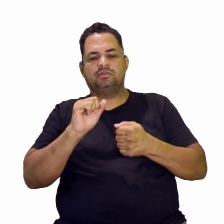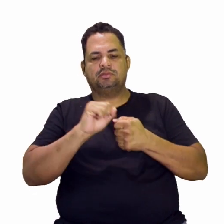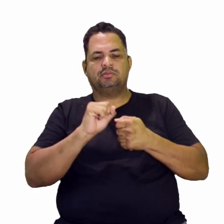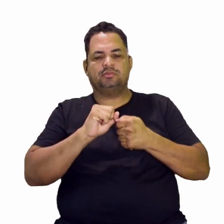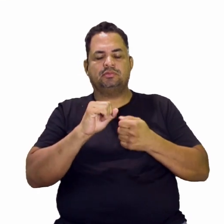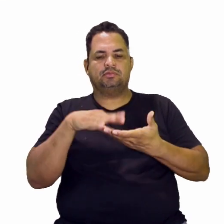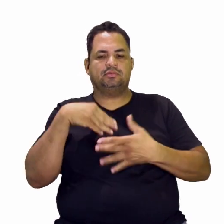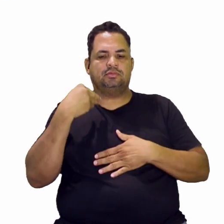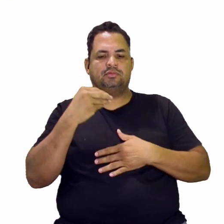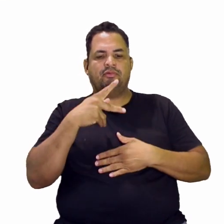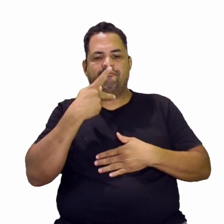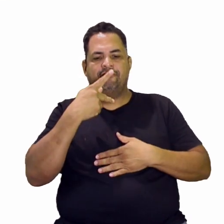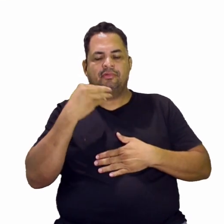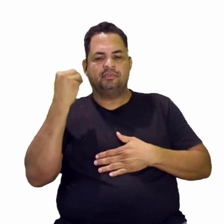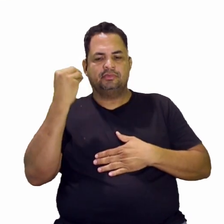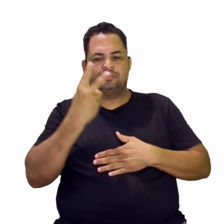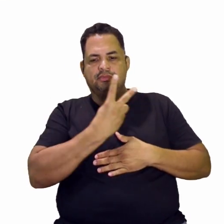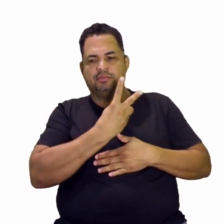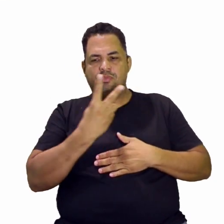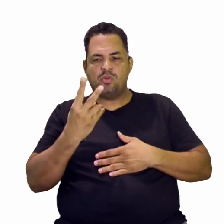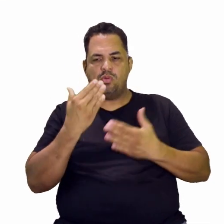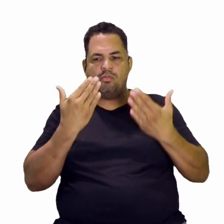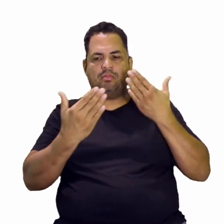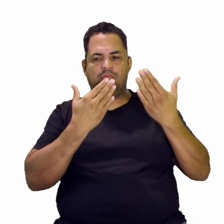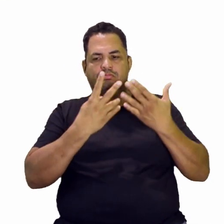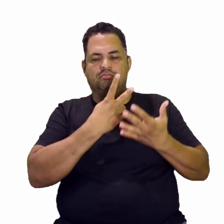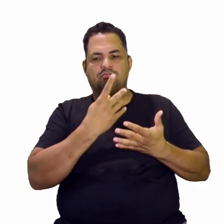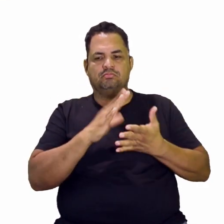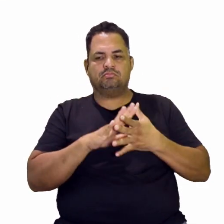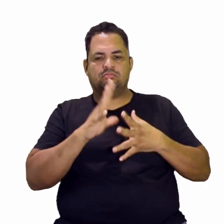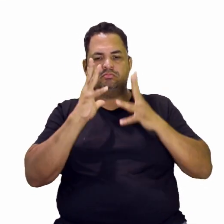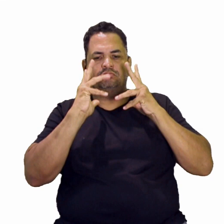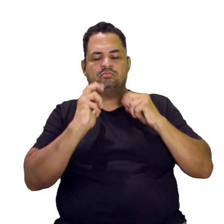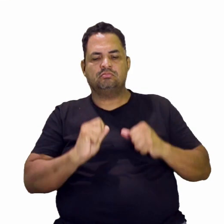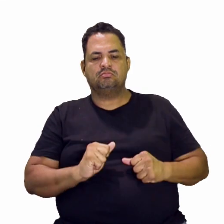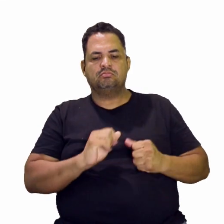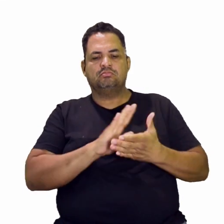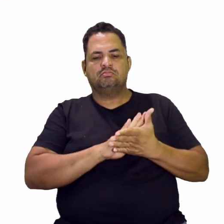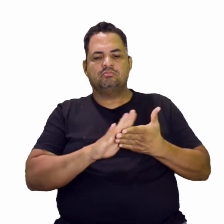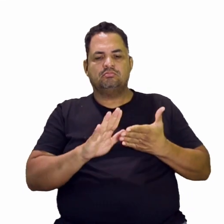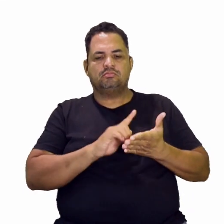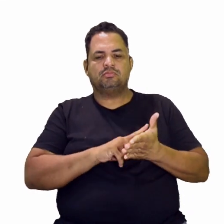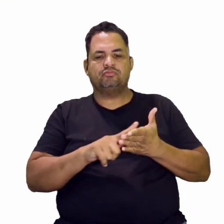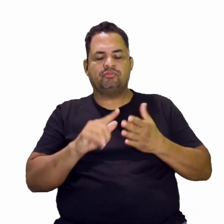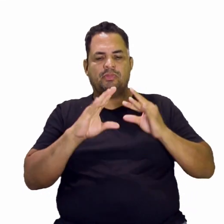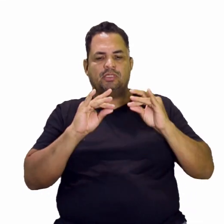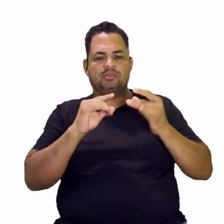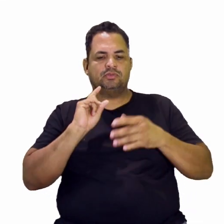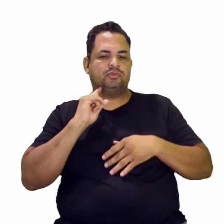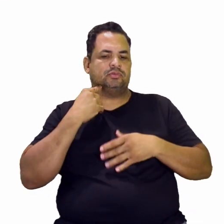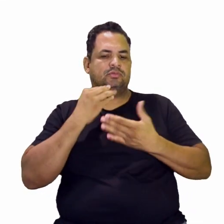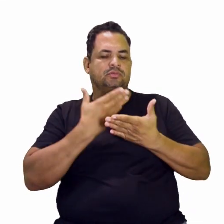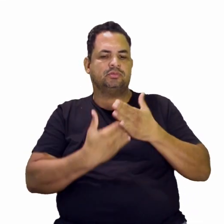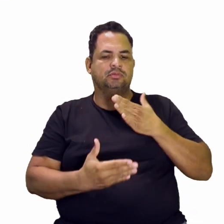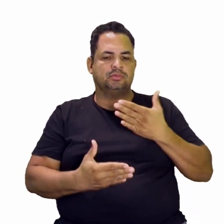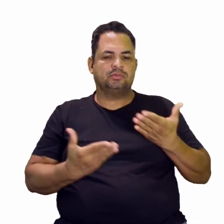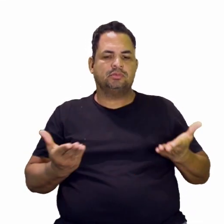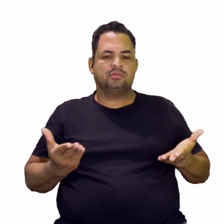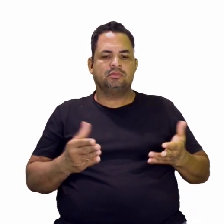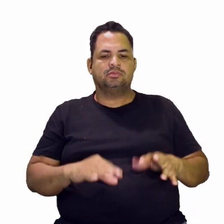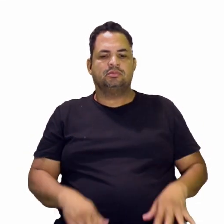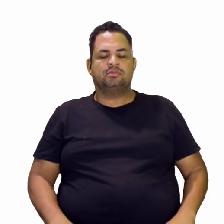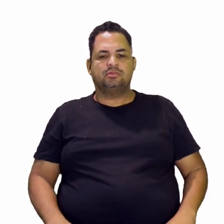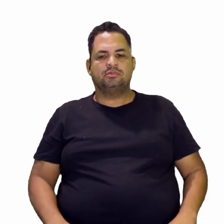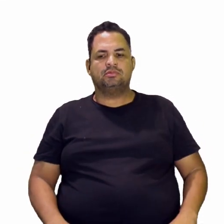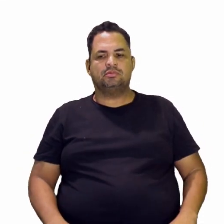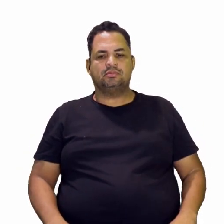experimento, falou da questão da higienização dos processos para evitar a contaminação, isso tudo foi derrubado. E aí a